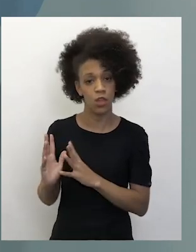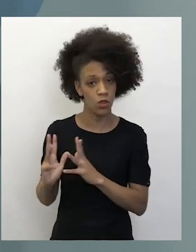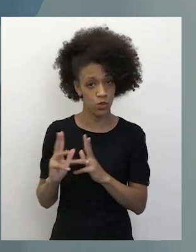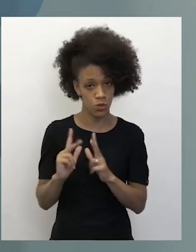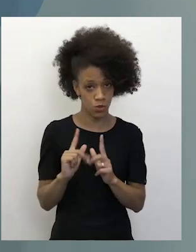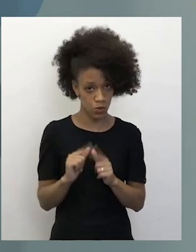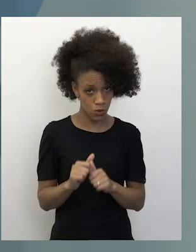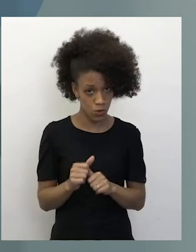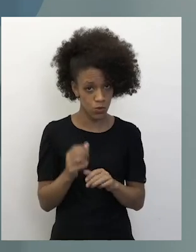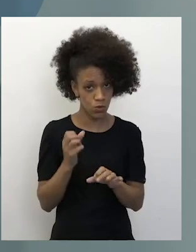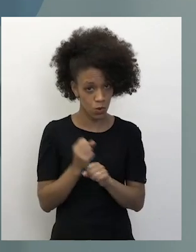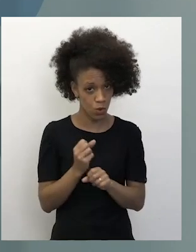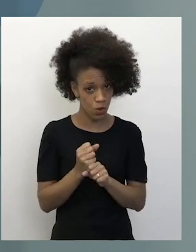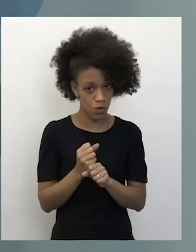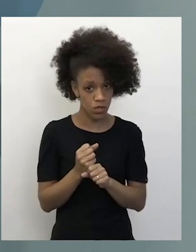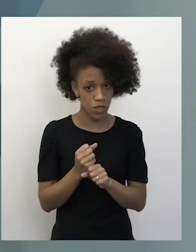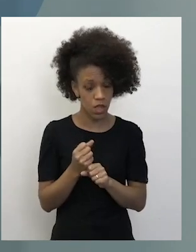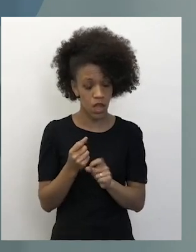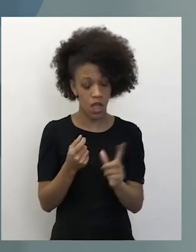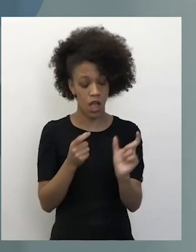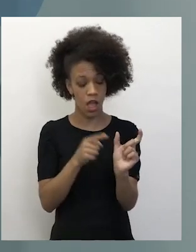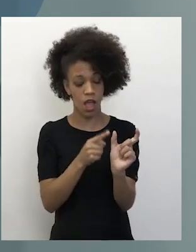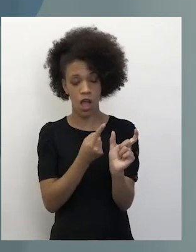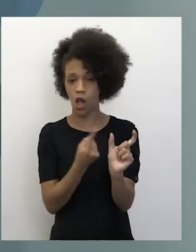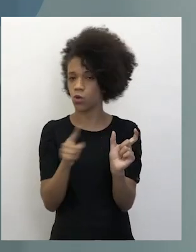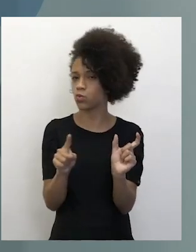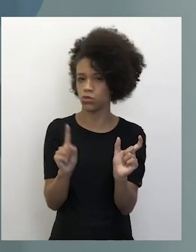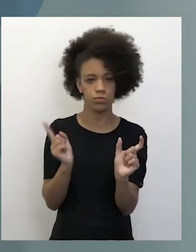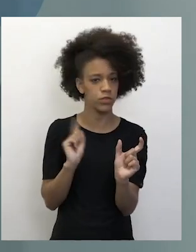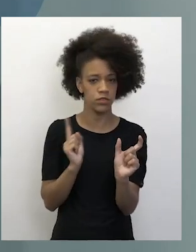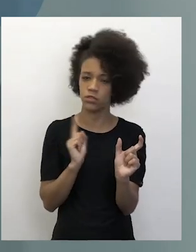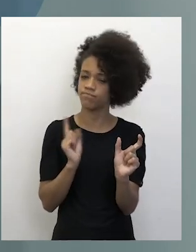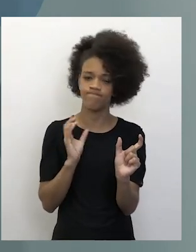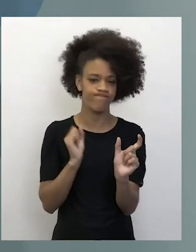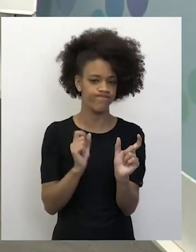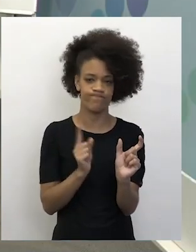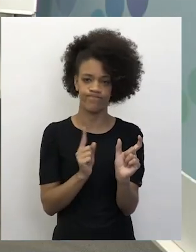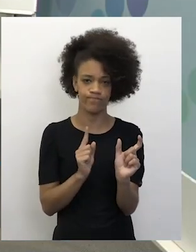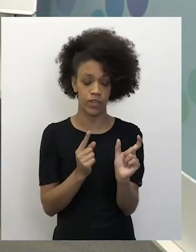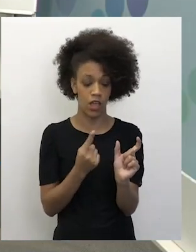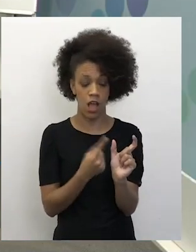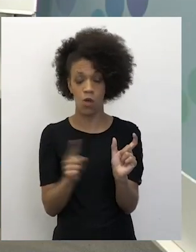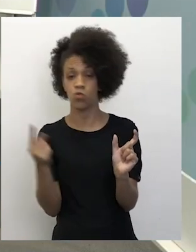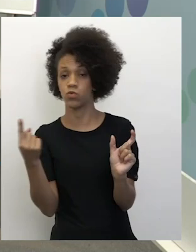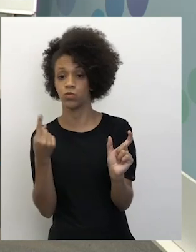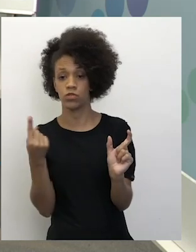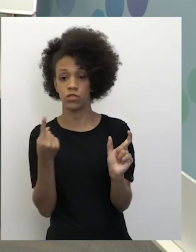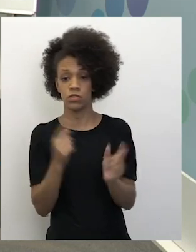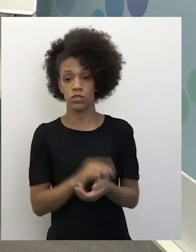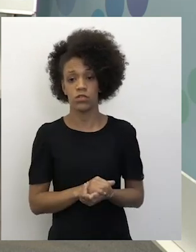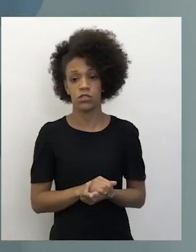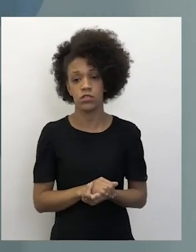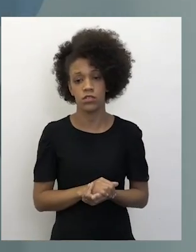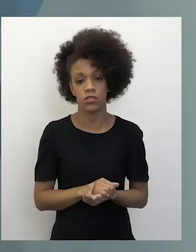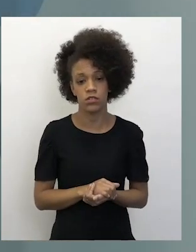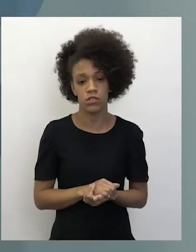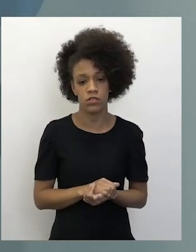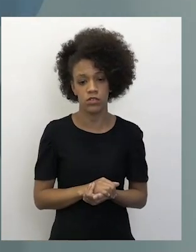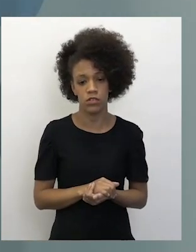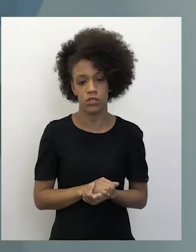202 com a última não é professora não conta última ferros eles que mal me